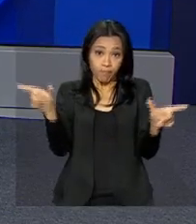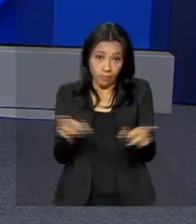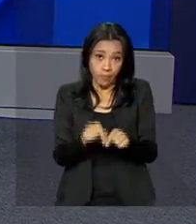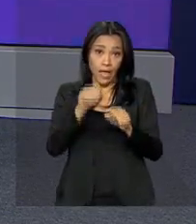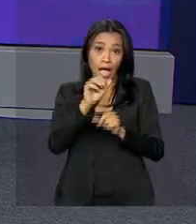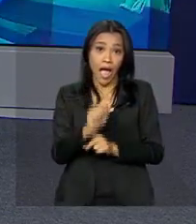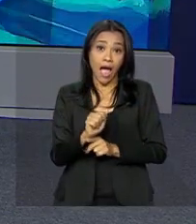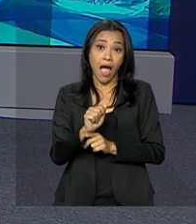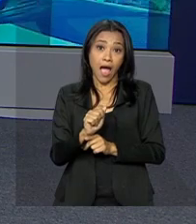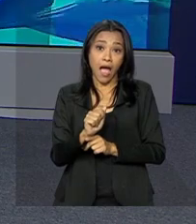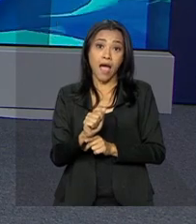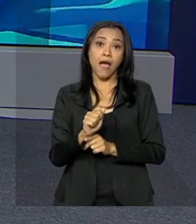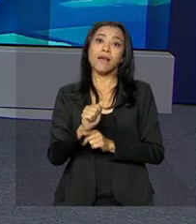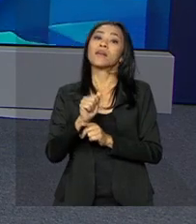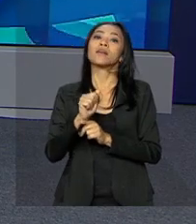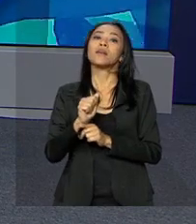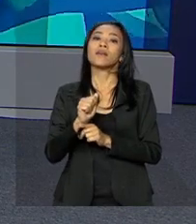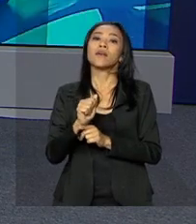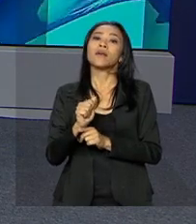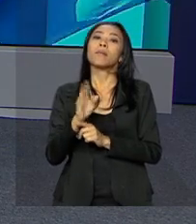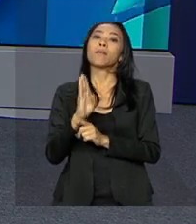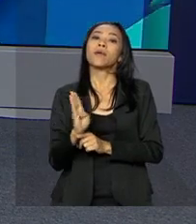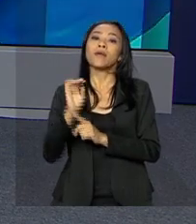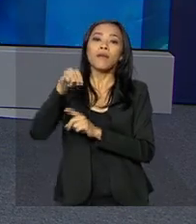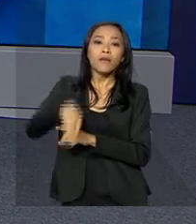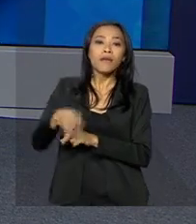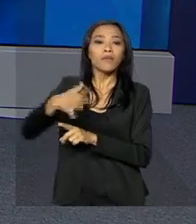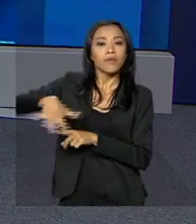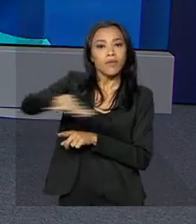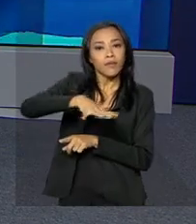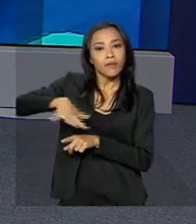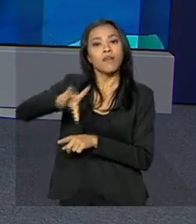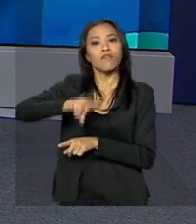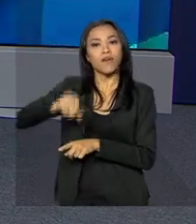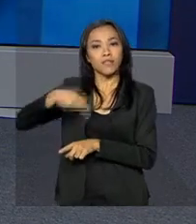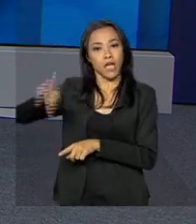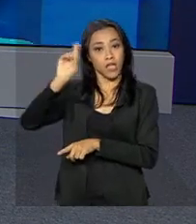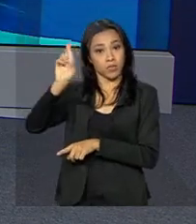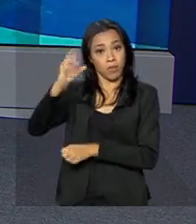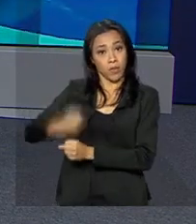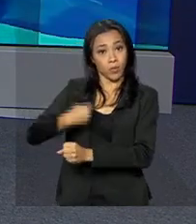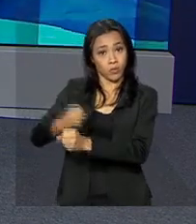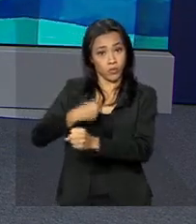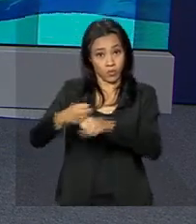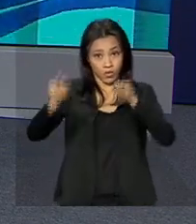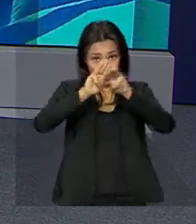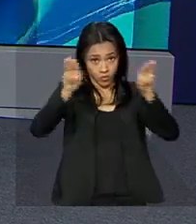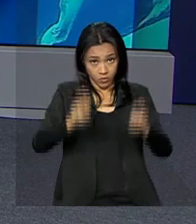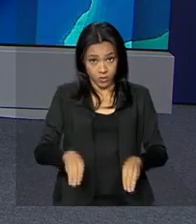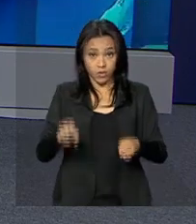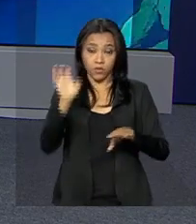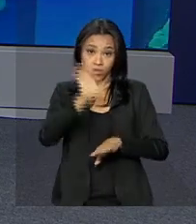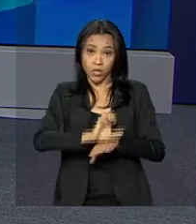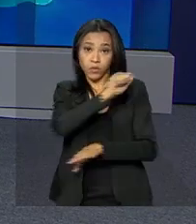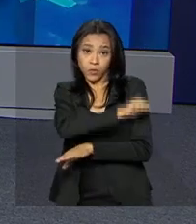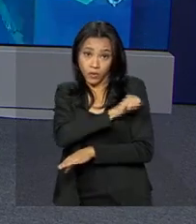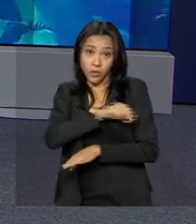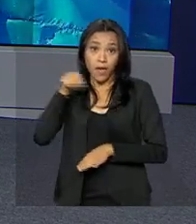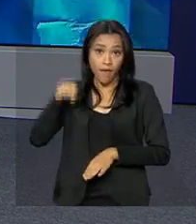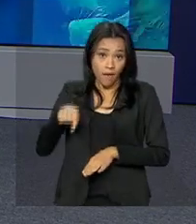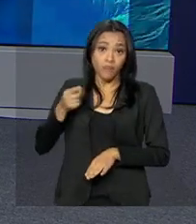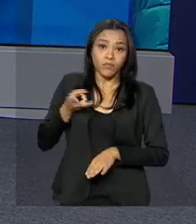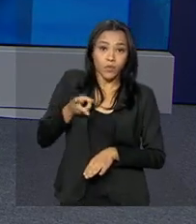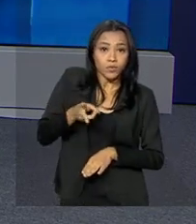de museus vai passar a ser responsável pelas ações de reconstrução do museu nacional do rio de janeiro mas a instituição segue como